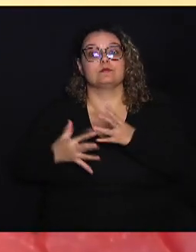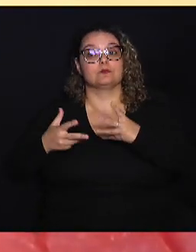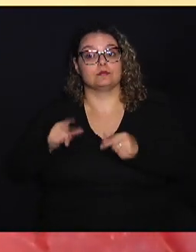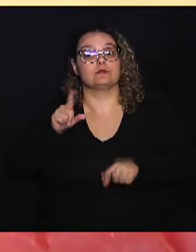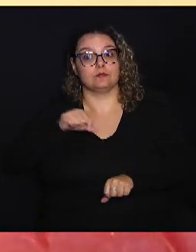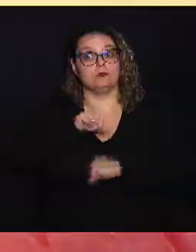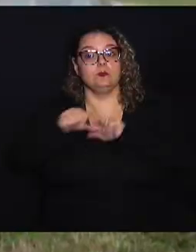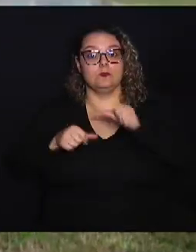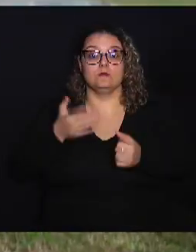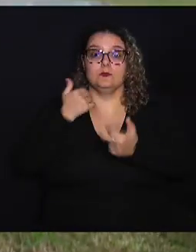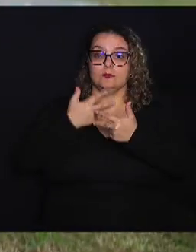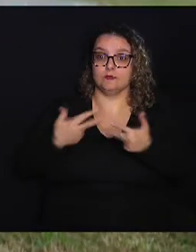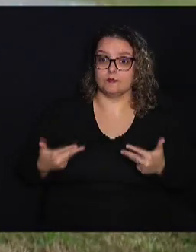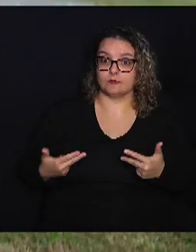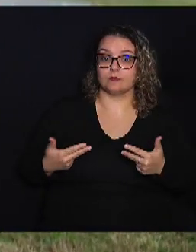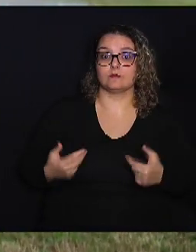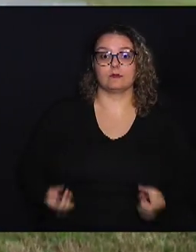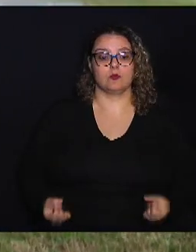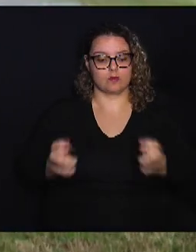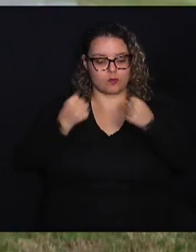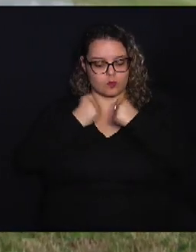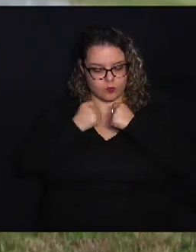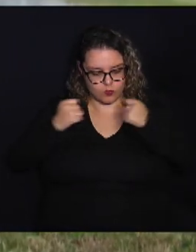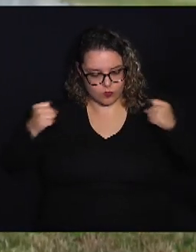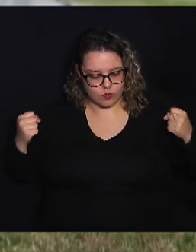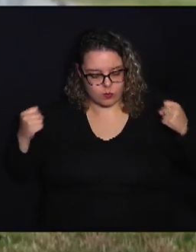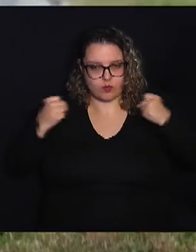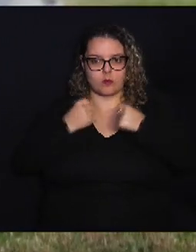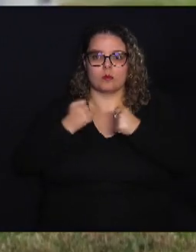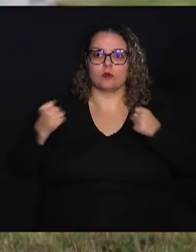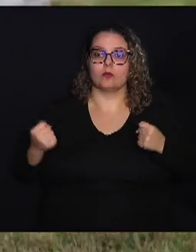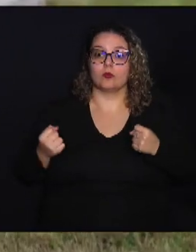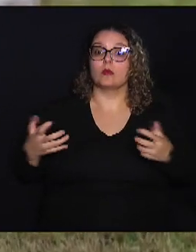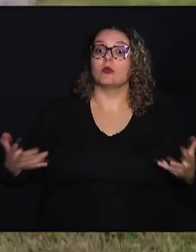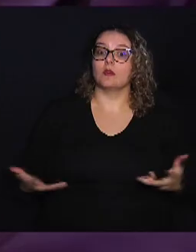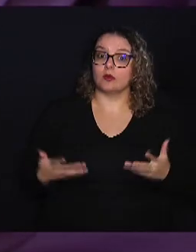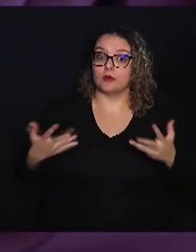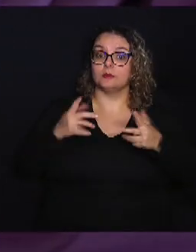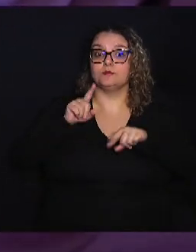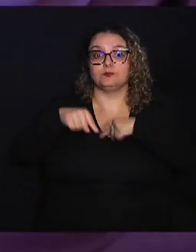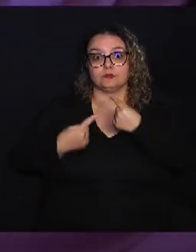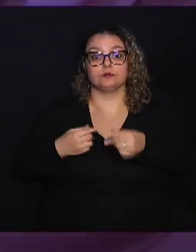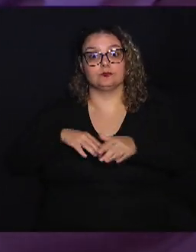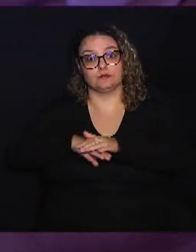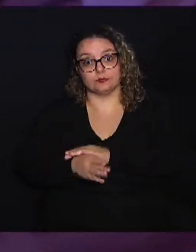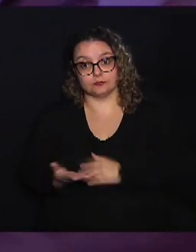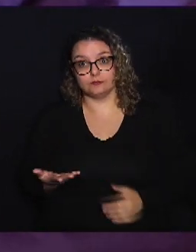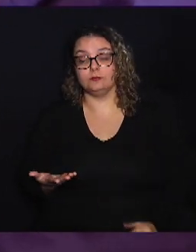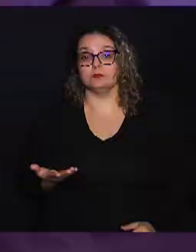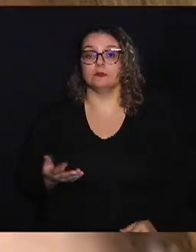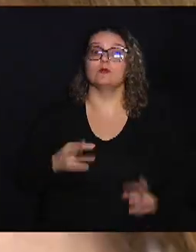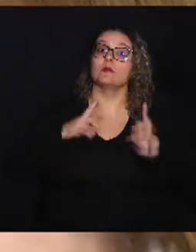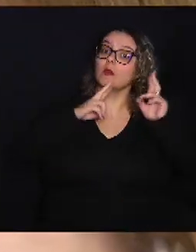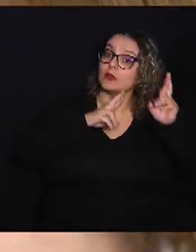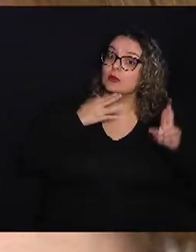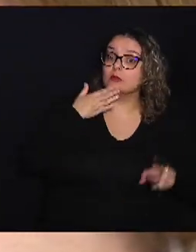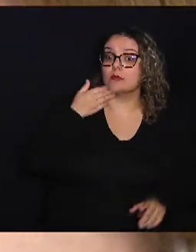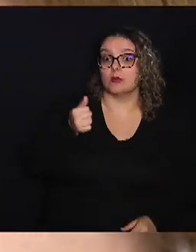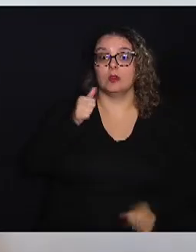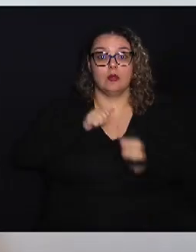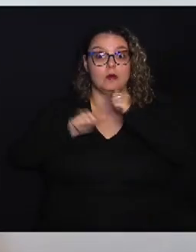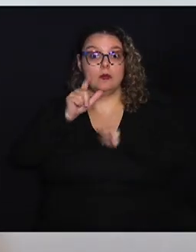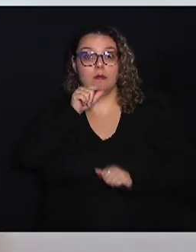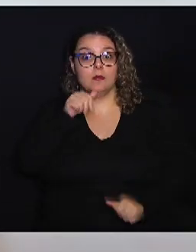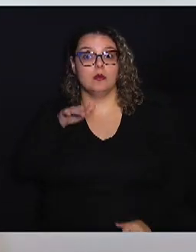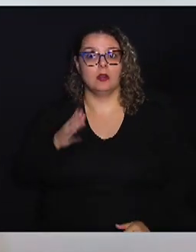mudança da alimentação, fazer exercício físico, e aí a gente acaba incentivando outros hábitos, né? O dormir melhor, o beber mais